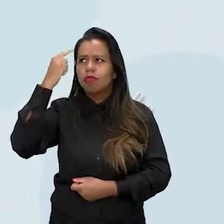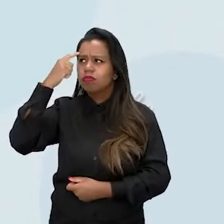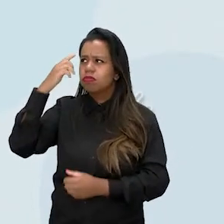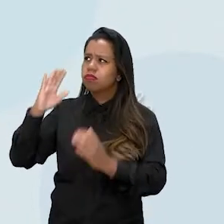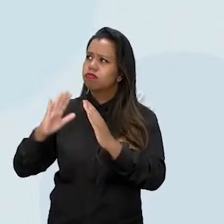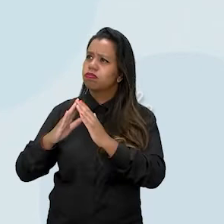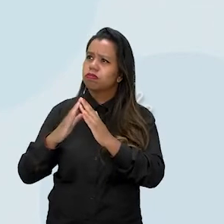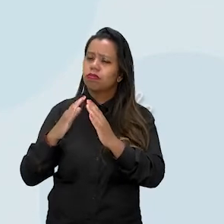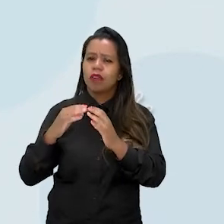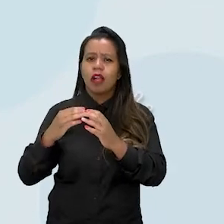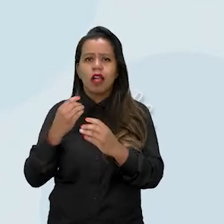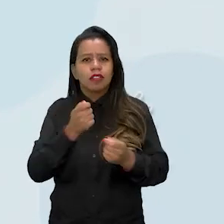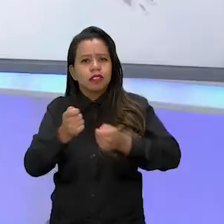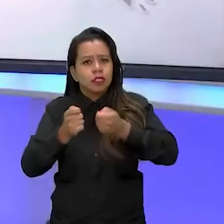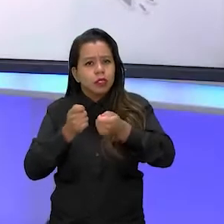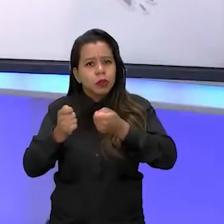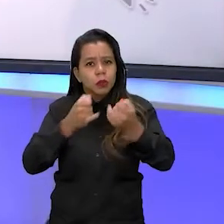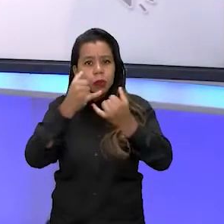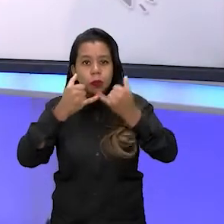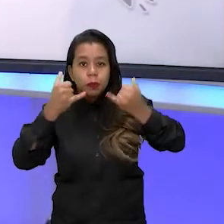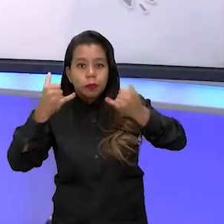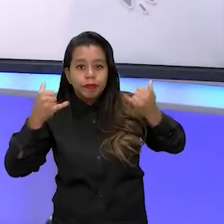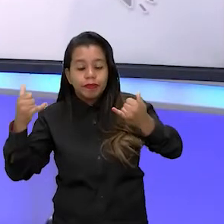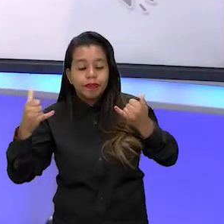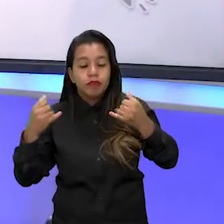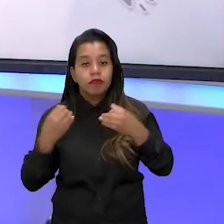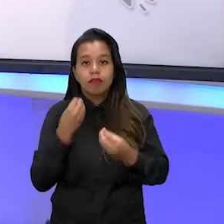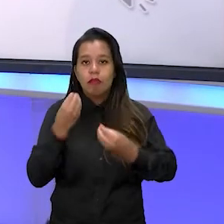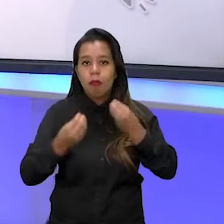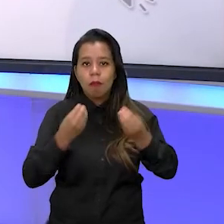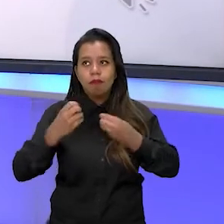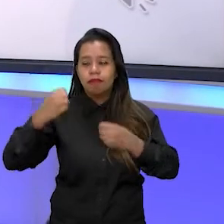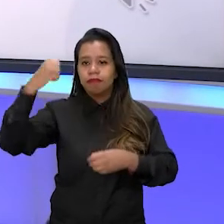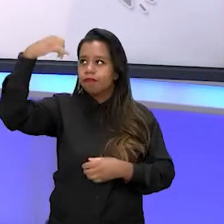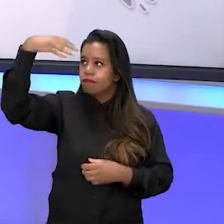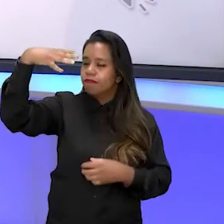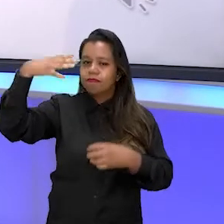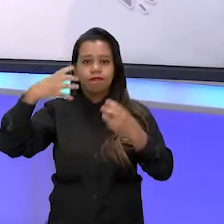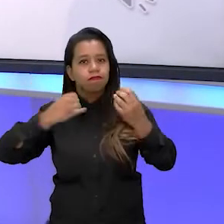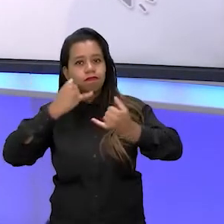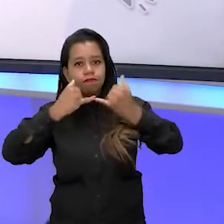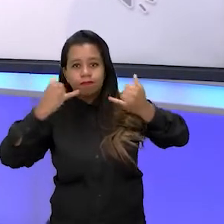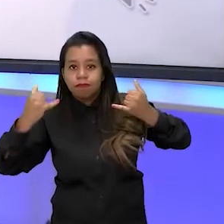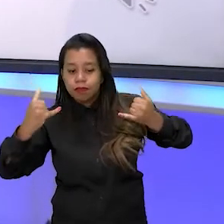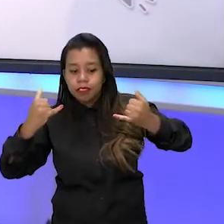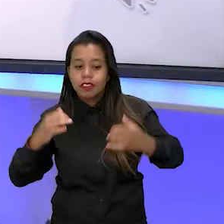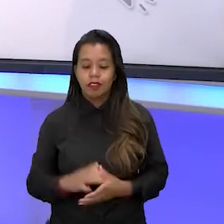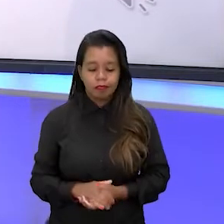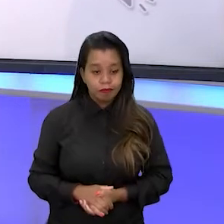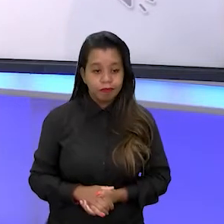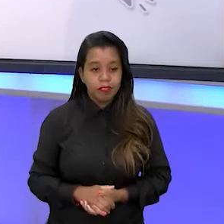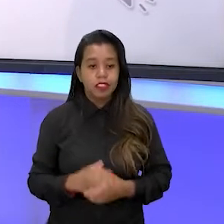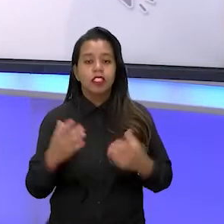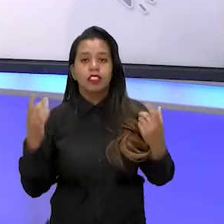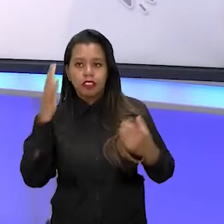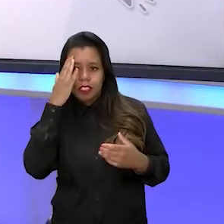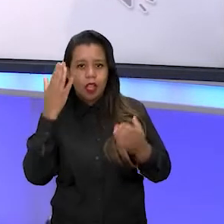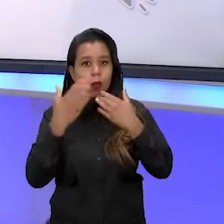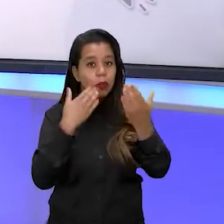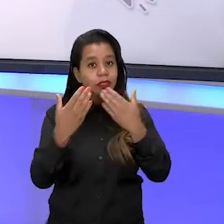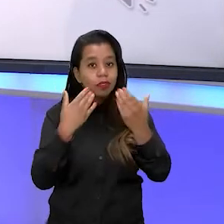de economizar eletricidade e energia elétrica. Já falamos um pouquinho das transformações de energia que acontecem,